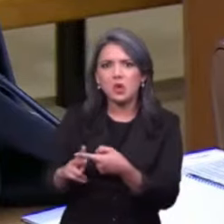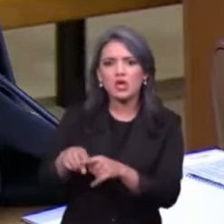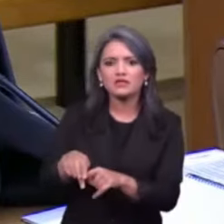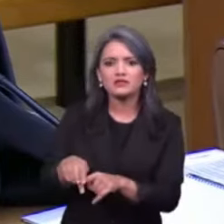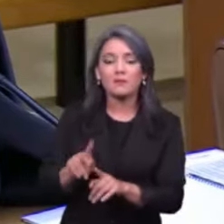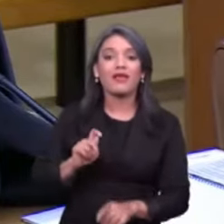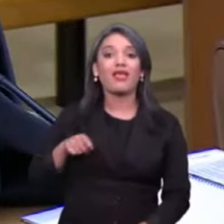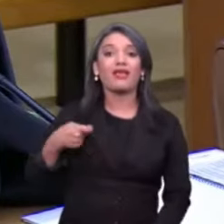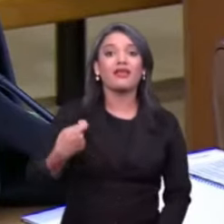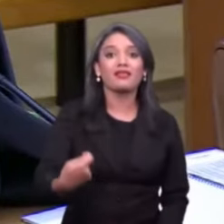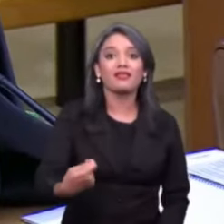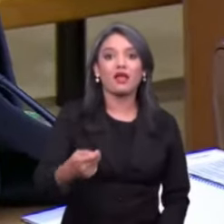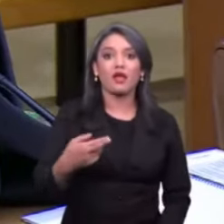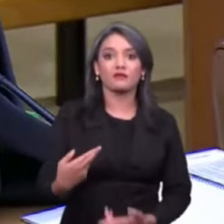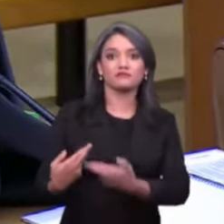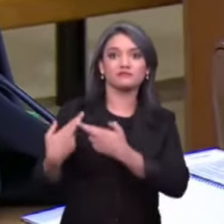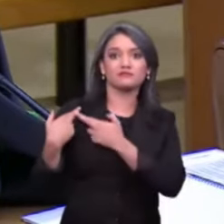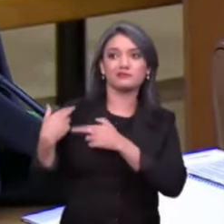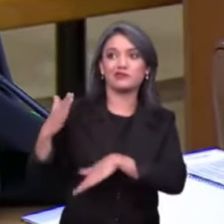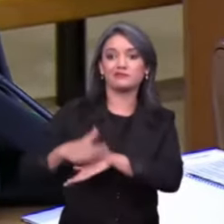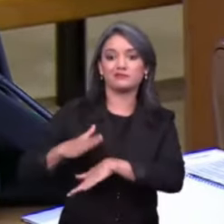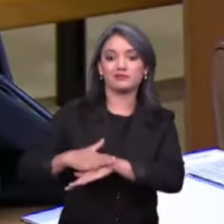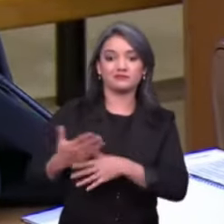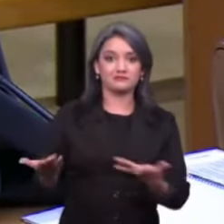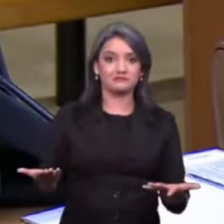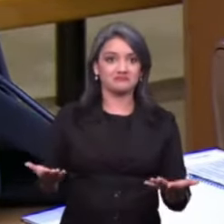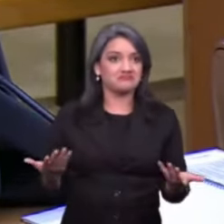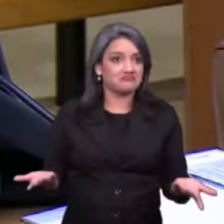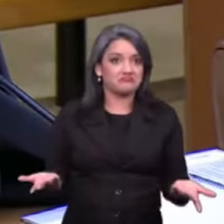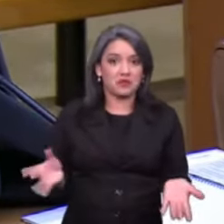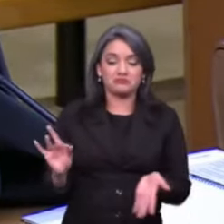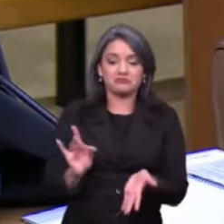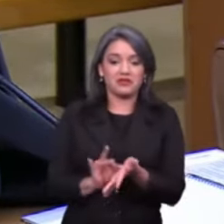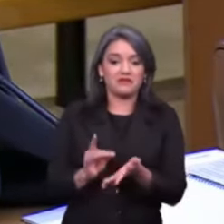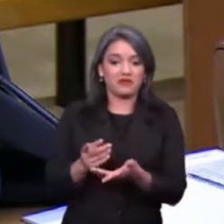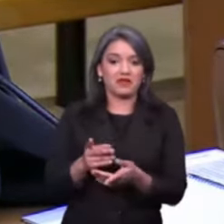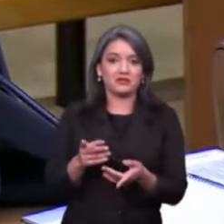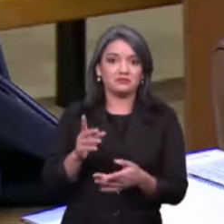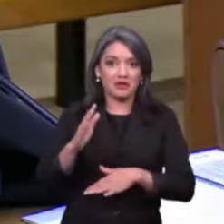Na prática, nós estamos liberando o uso.